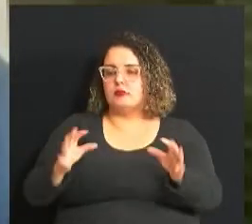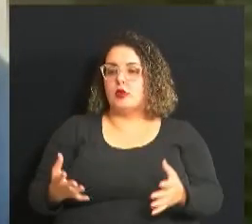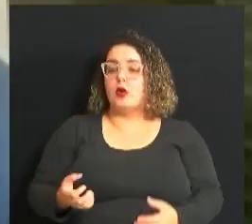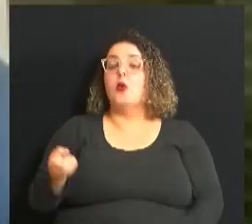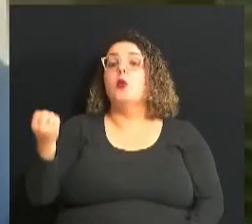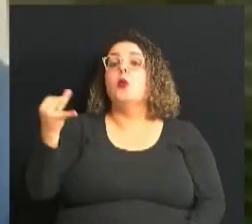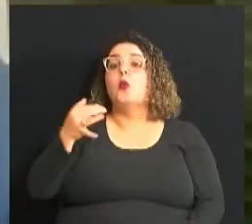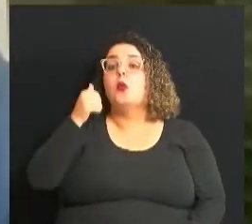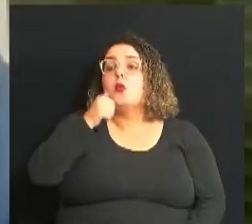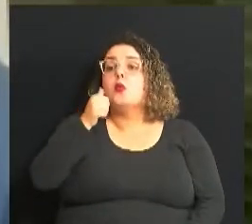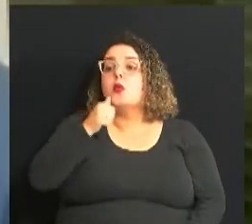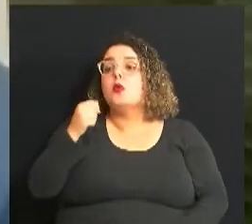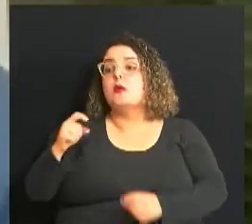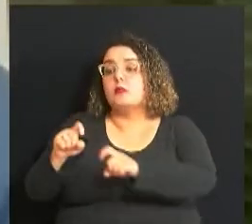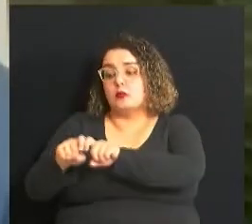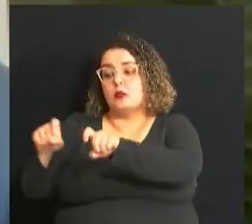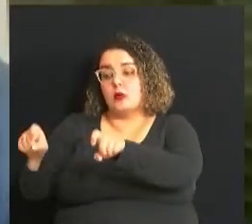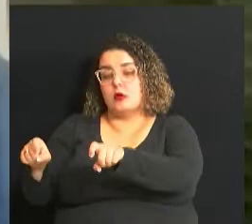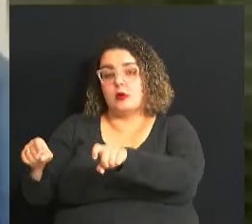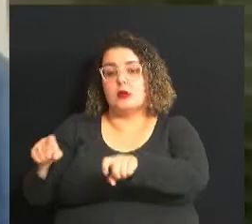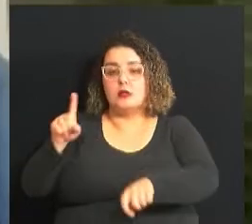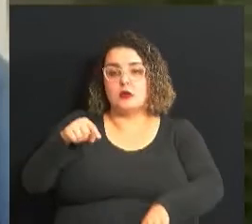ginecologista? Isso são dados do Ministério da Saúde.